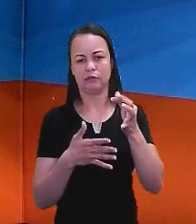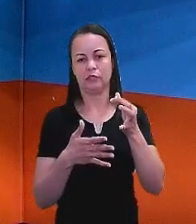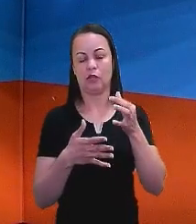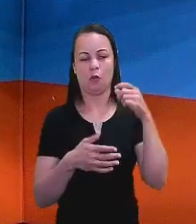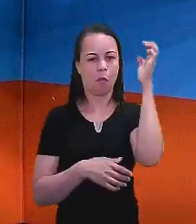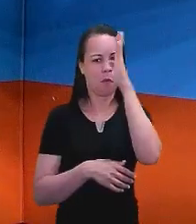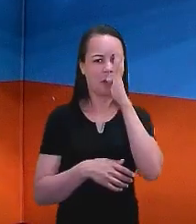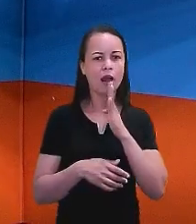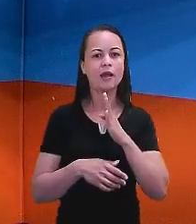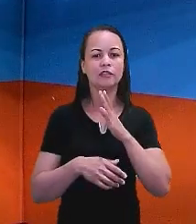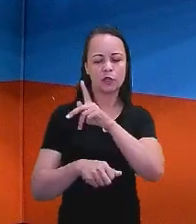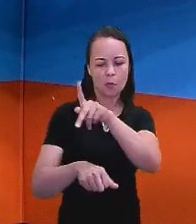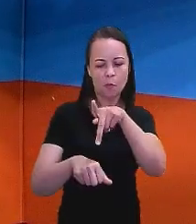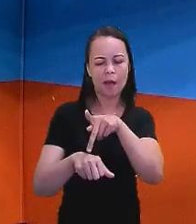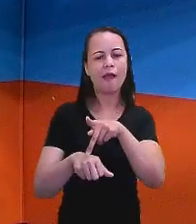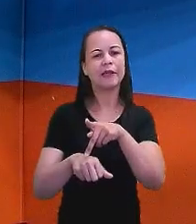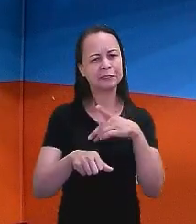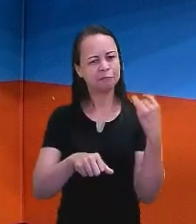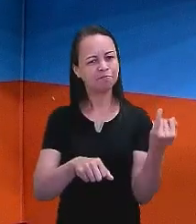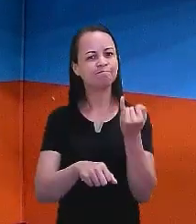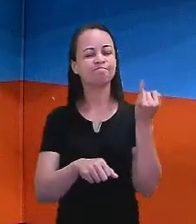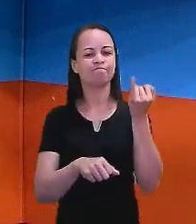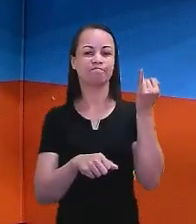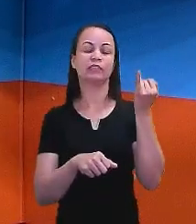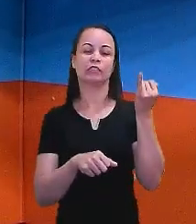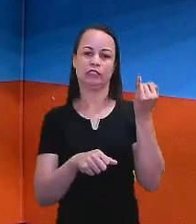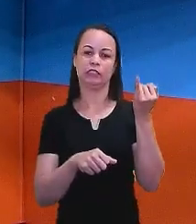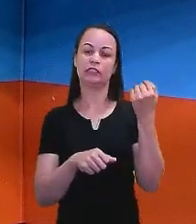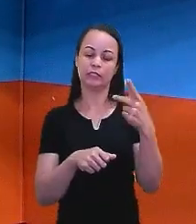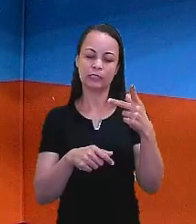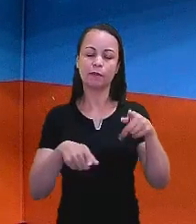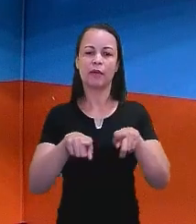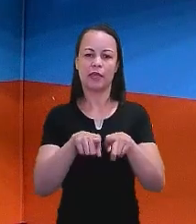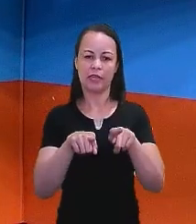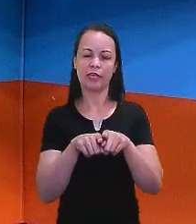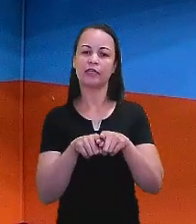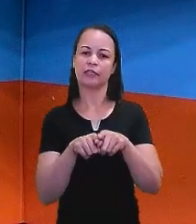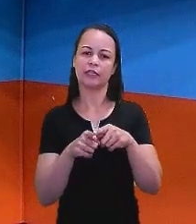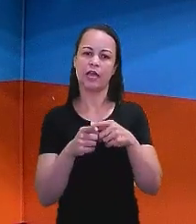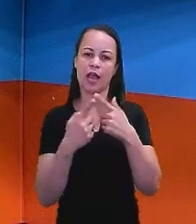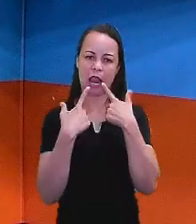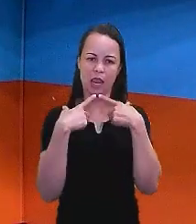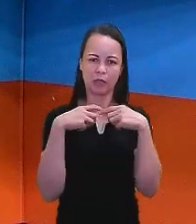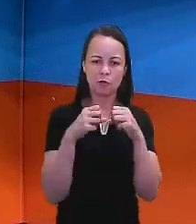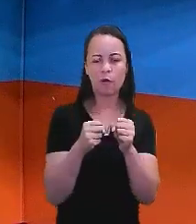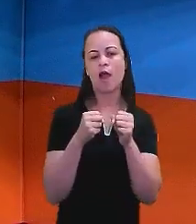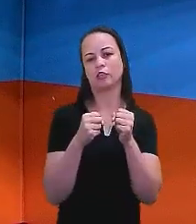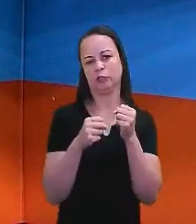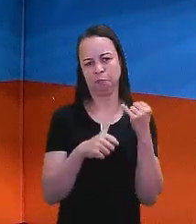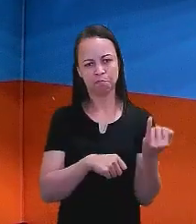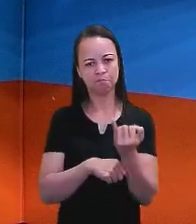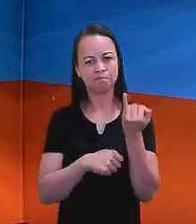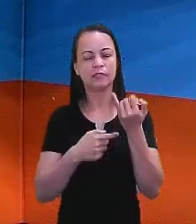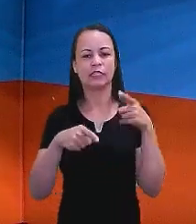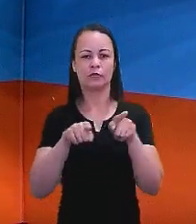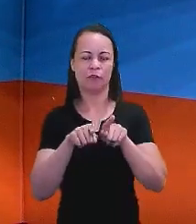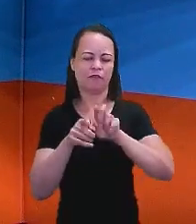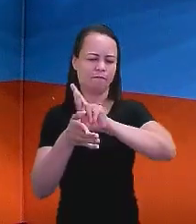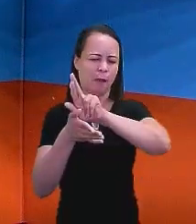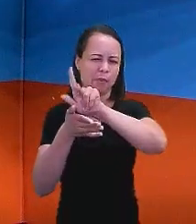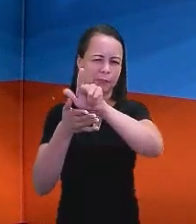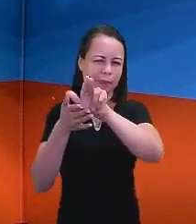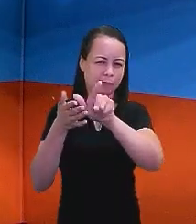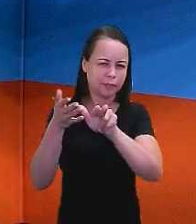que é um país rico, ele também é rico em linguagem. Temos aí uma diversidade, né?